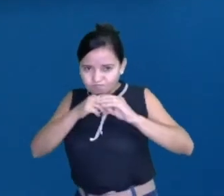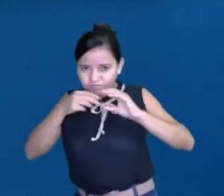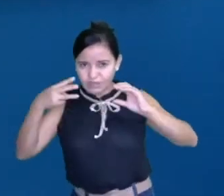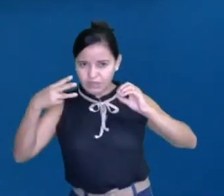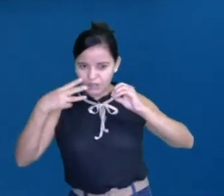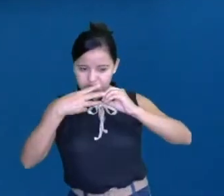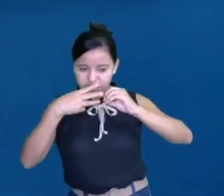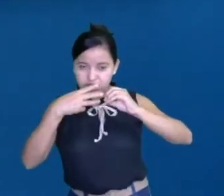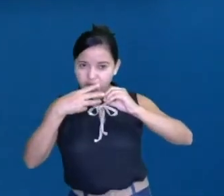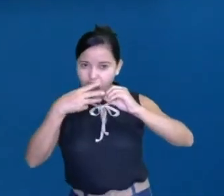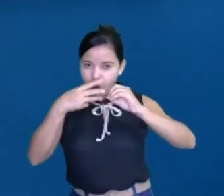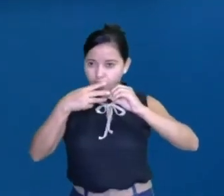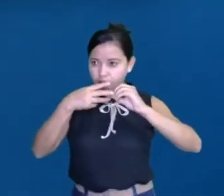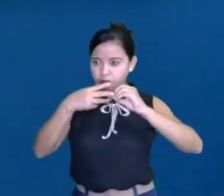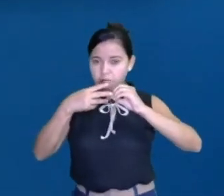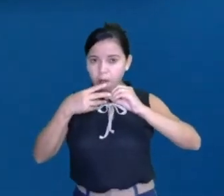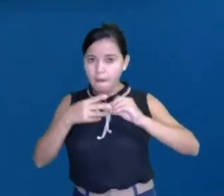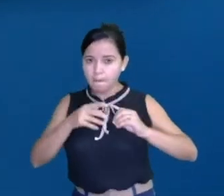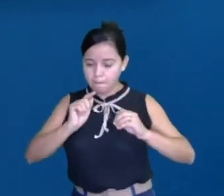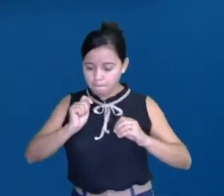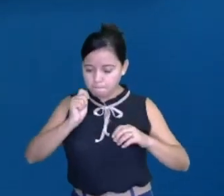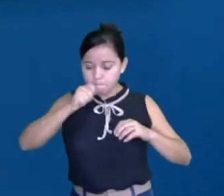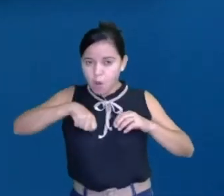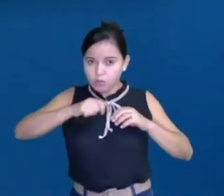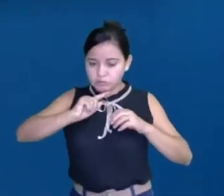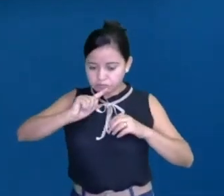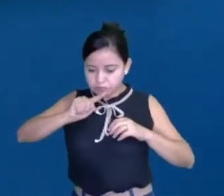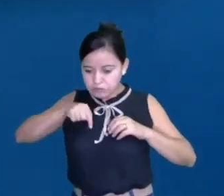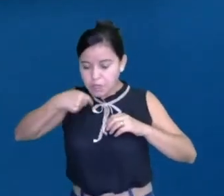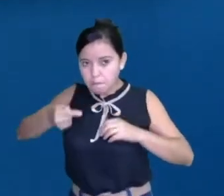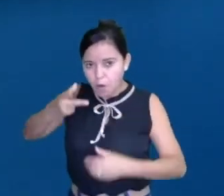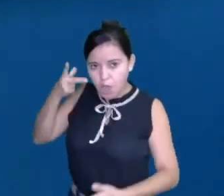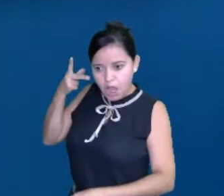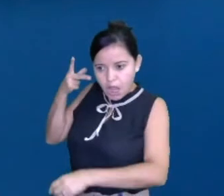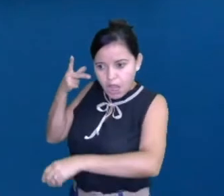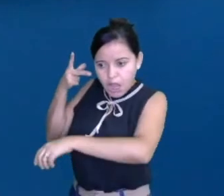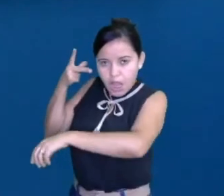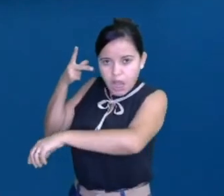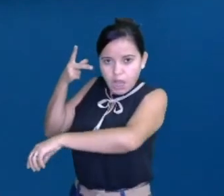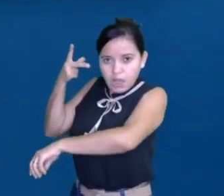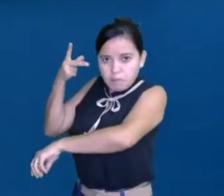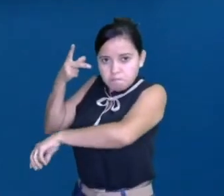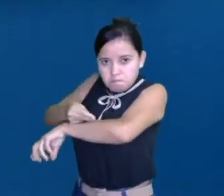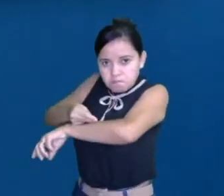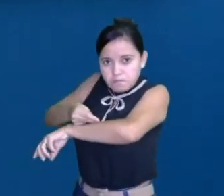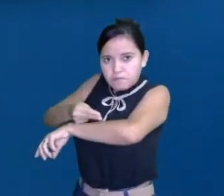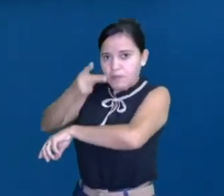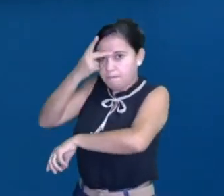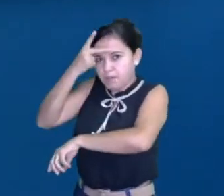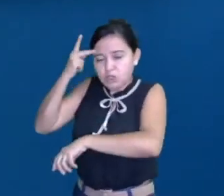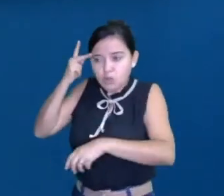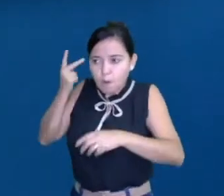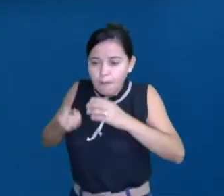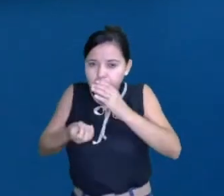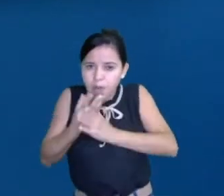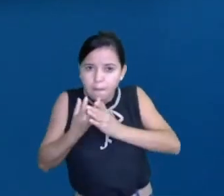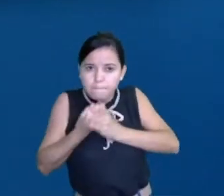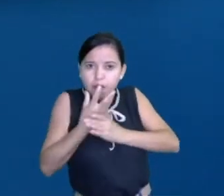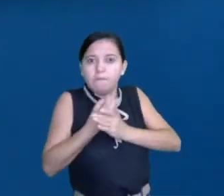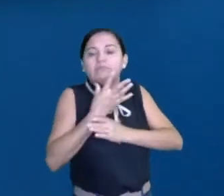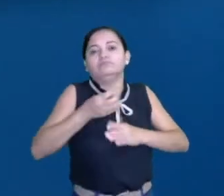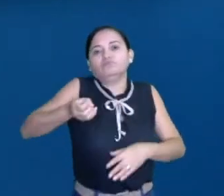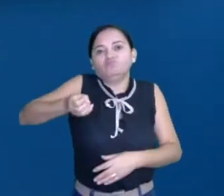vão servir para ser injetada na pessoa que precisa de novas células sanguíneas, para que ela possa